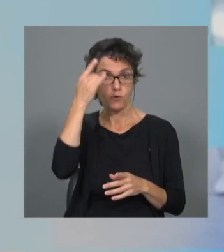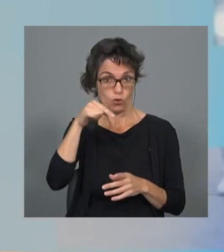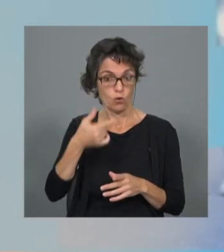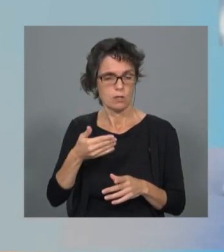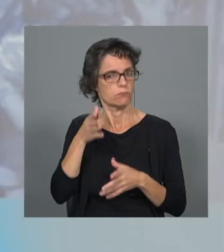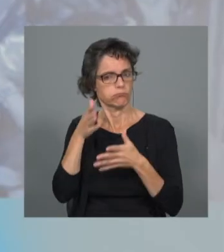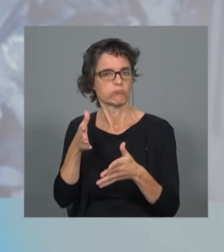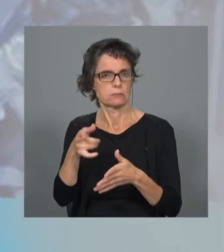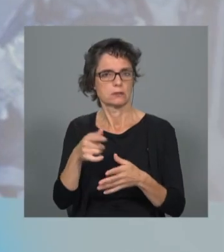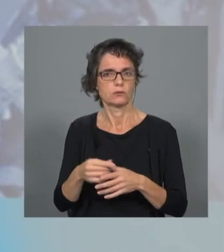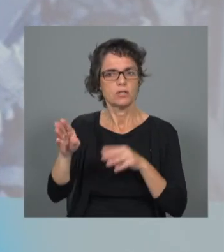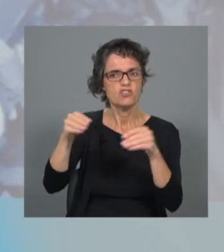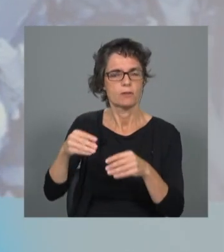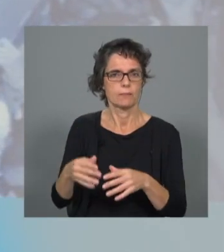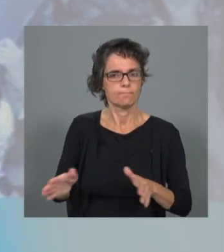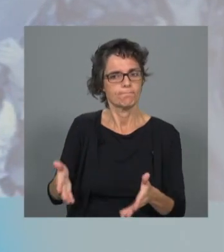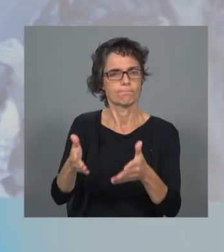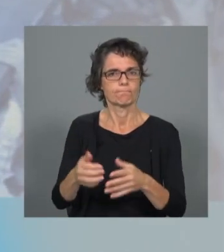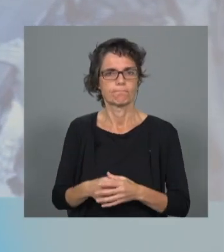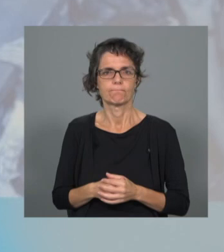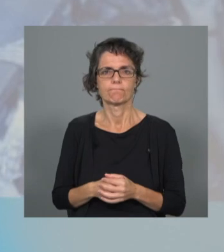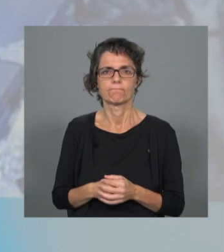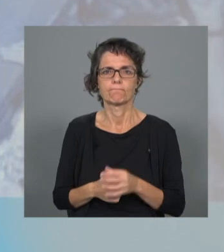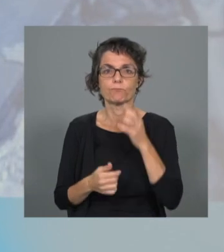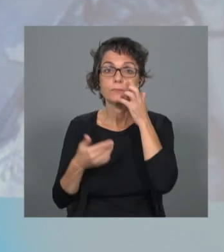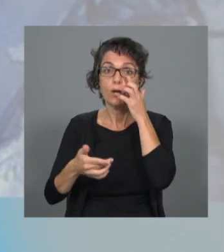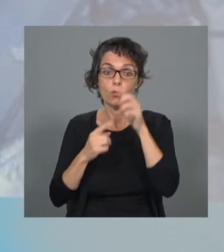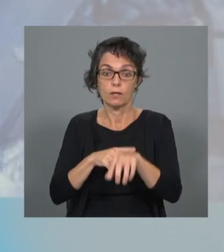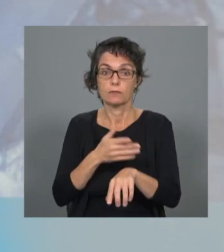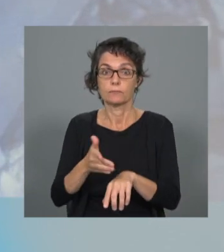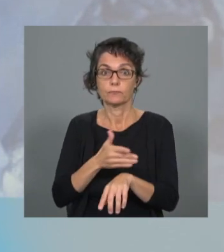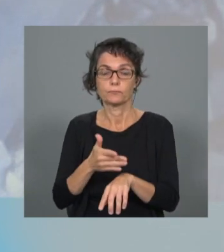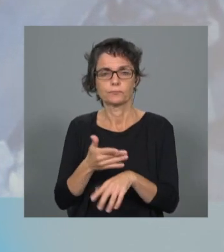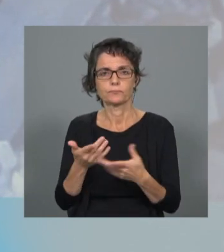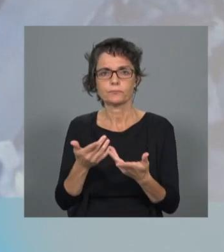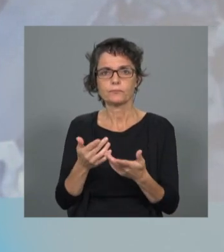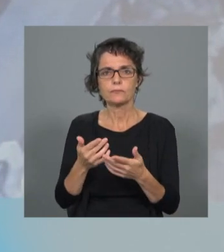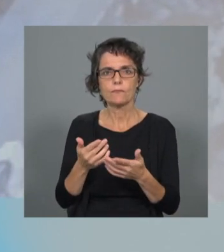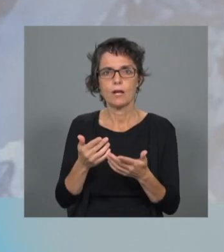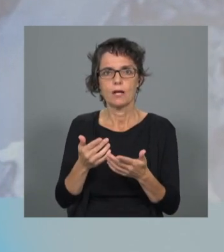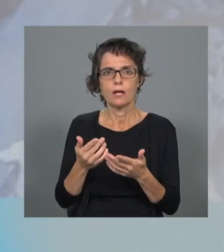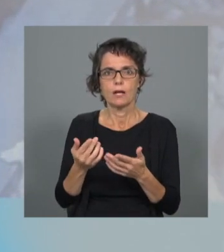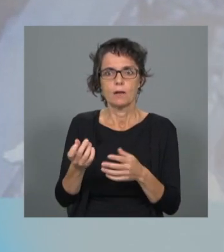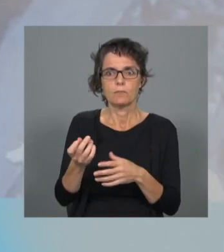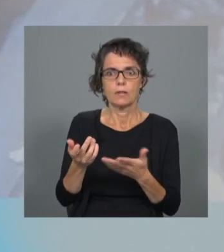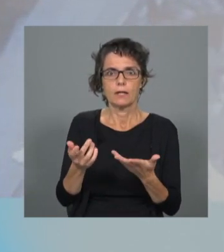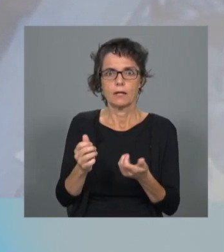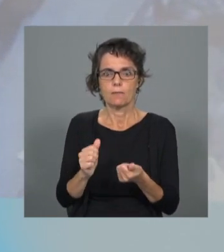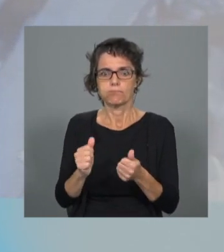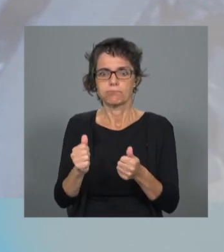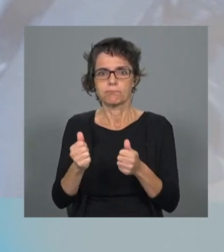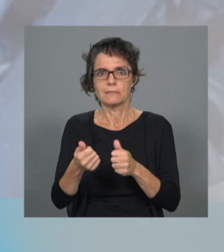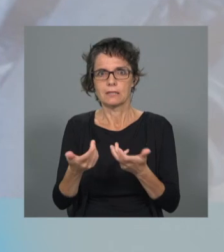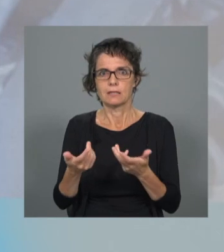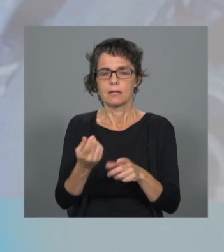da comunidade. E este momento em que nos encontramos é um bocadinho de viragem, de desafio, porque está um